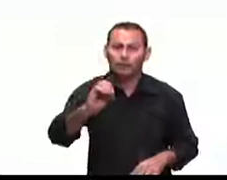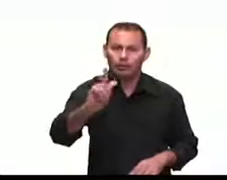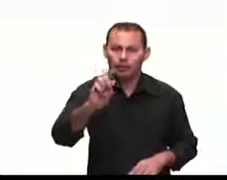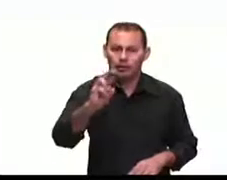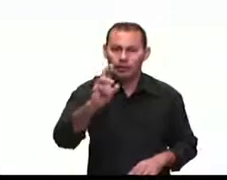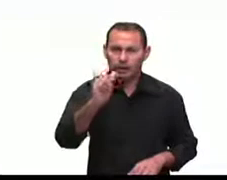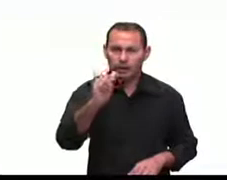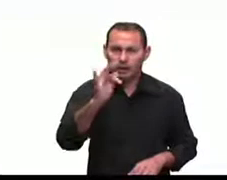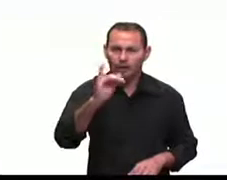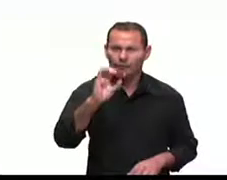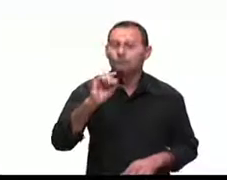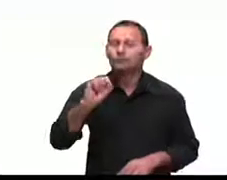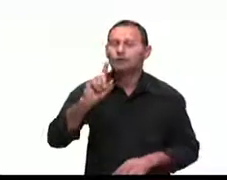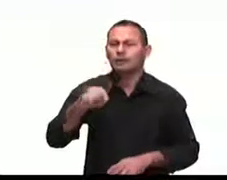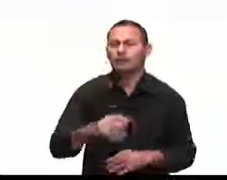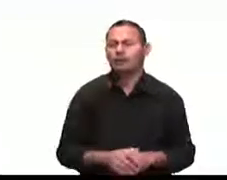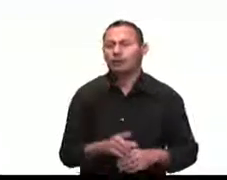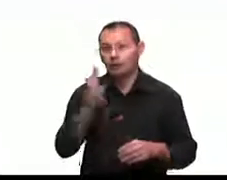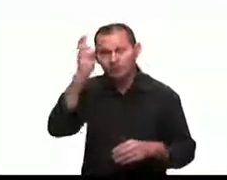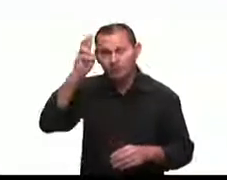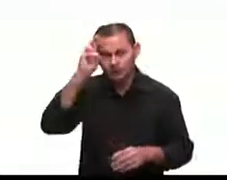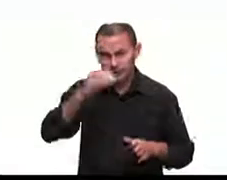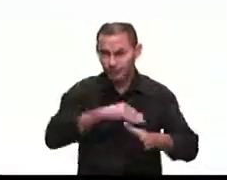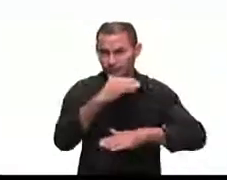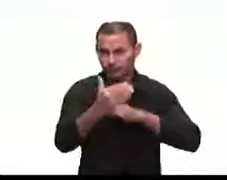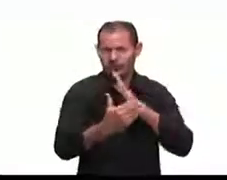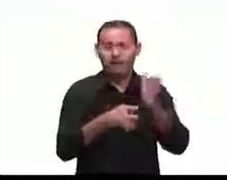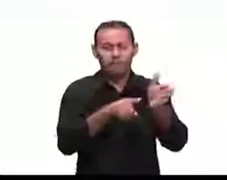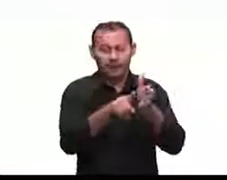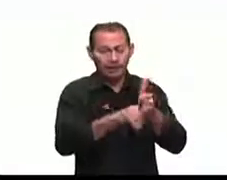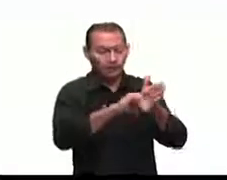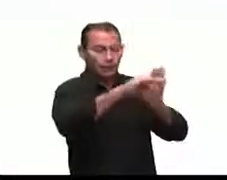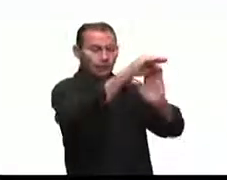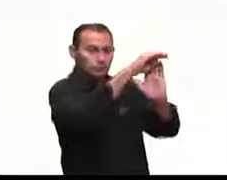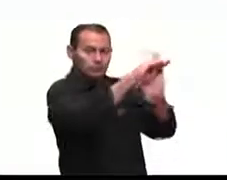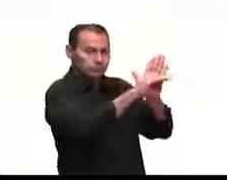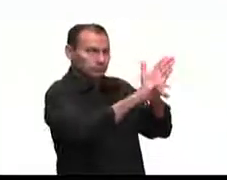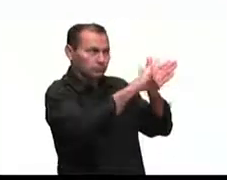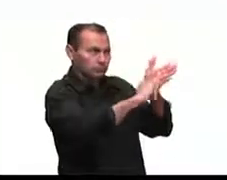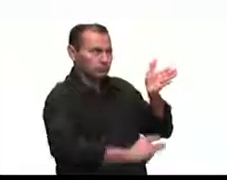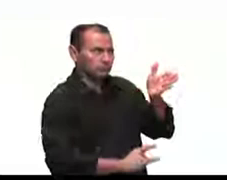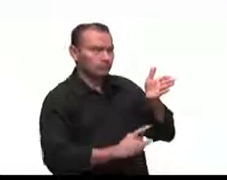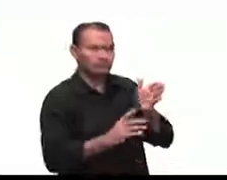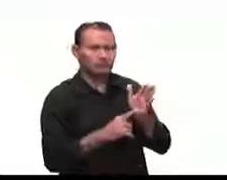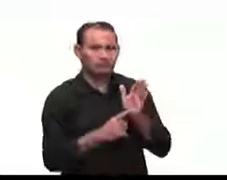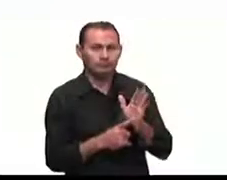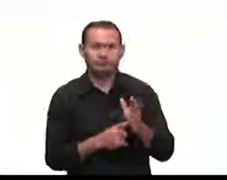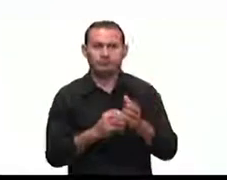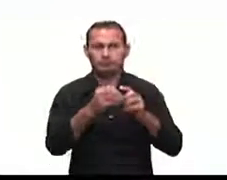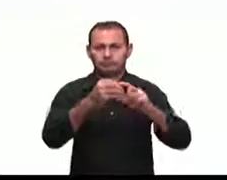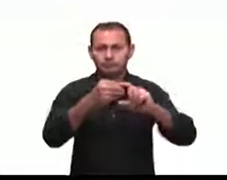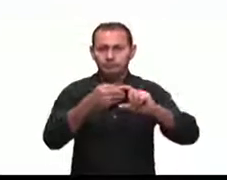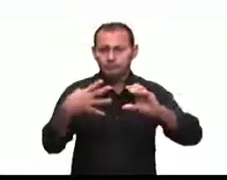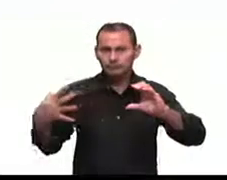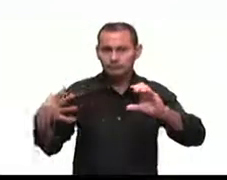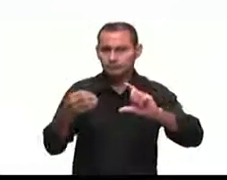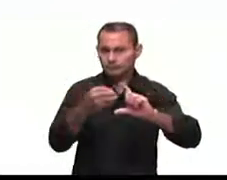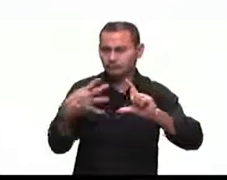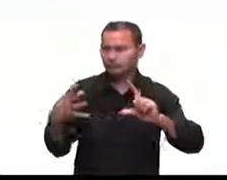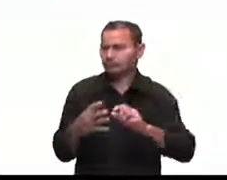que todo questionário, né, então, deixa o nome não, vem as